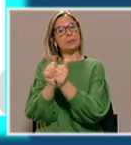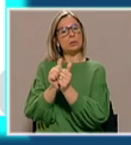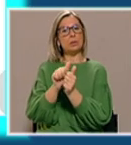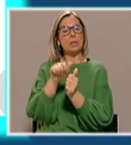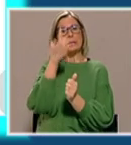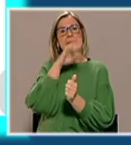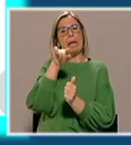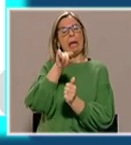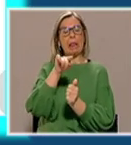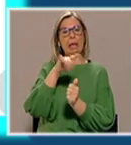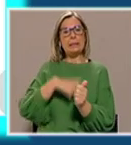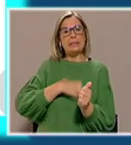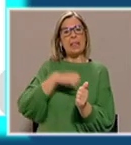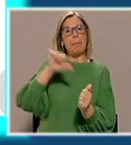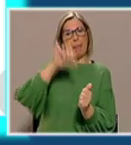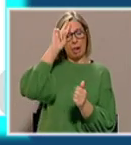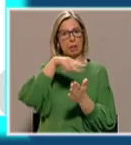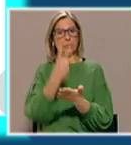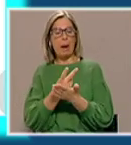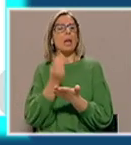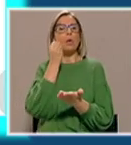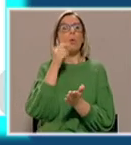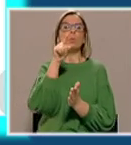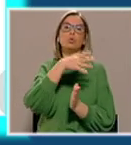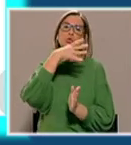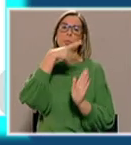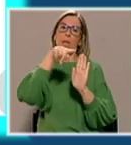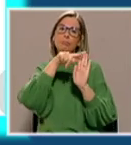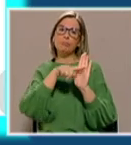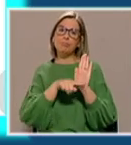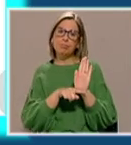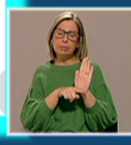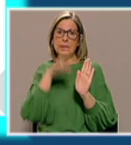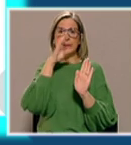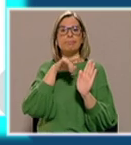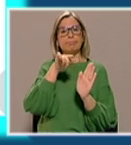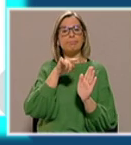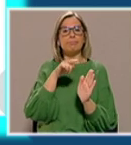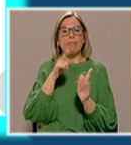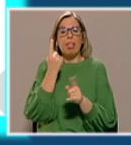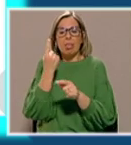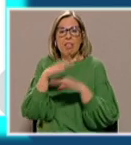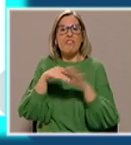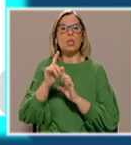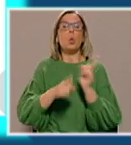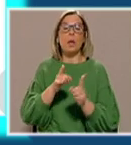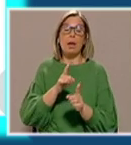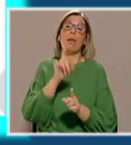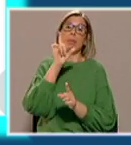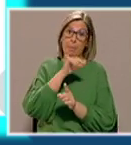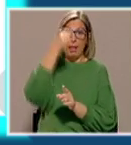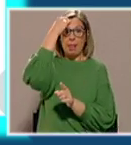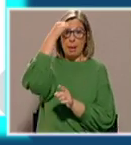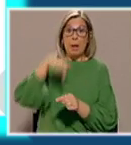mal e desmaia. Descreve por tópicos que medidas deverias tomar, tendo em conta o momento de pandemia que vivemos. Nós trouxemos aqui um